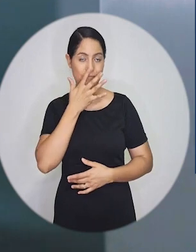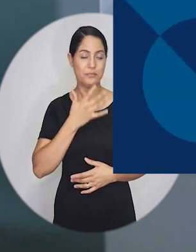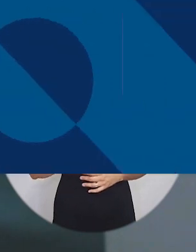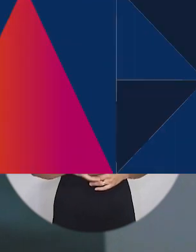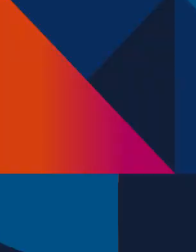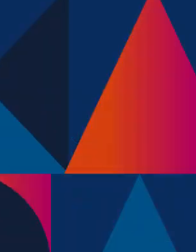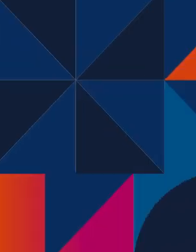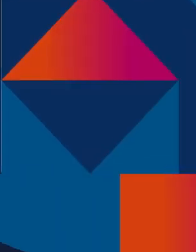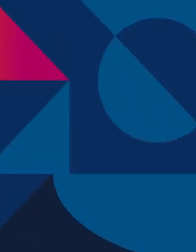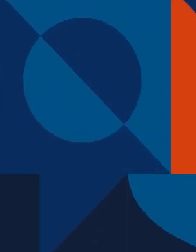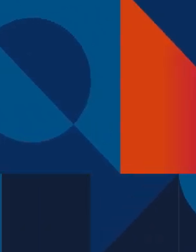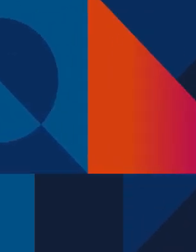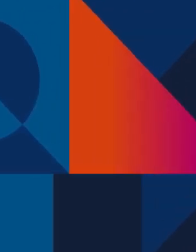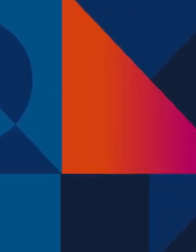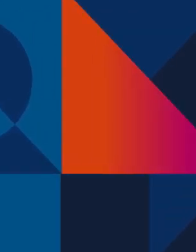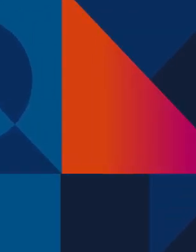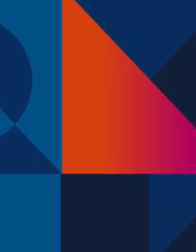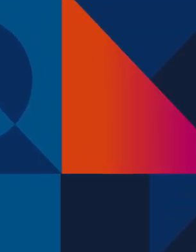Trindade.